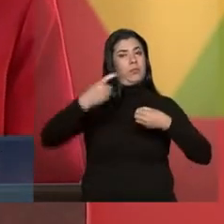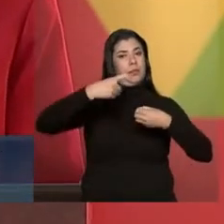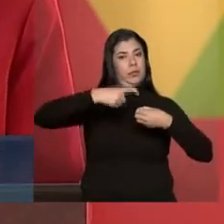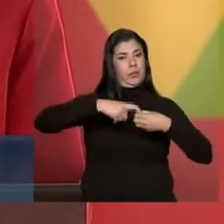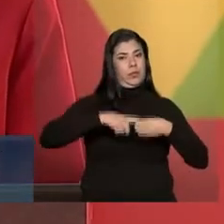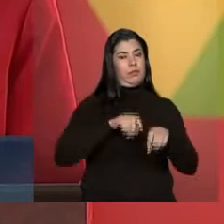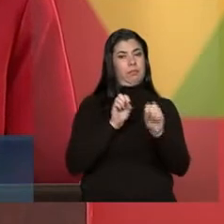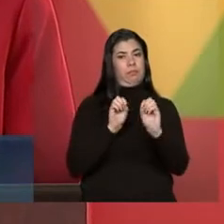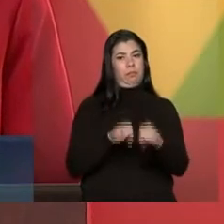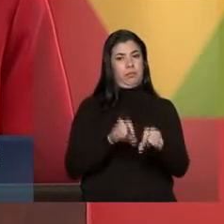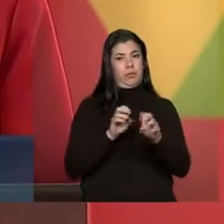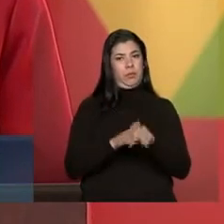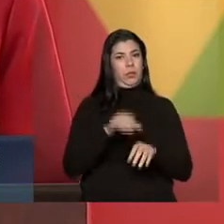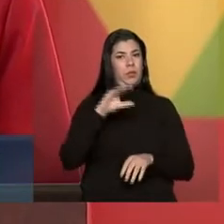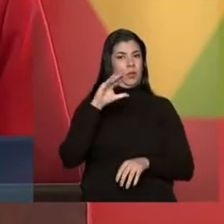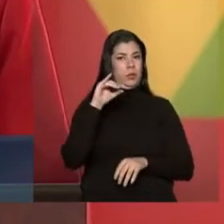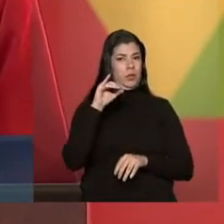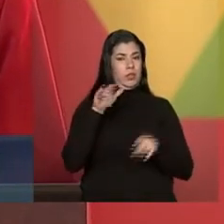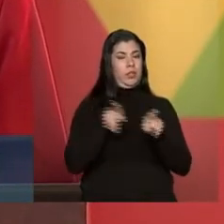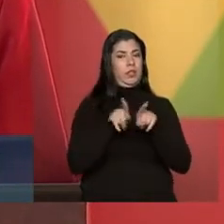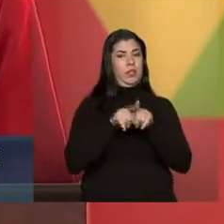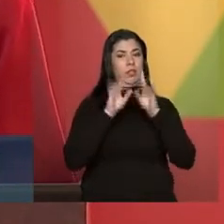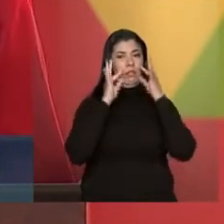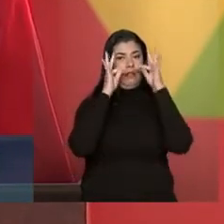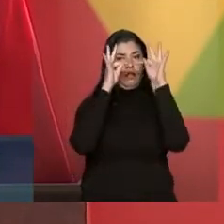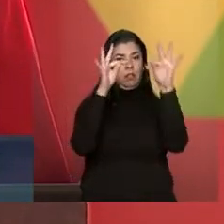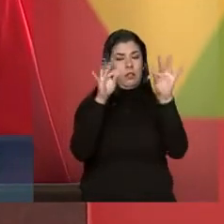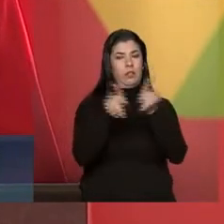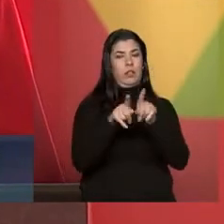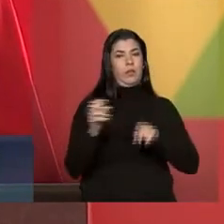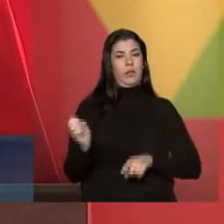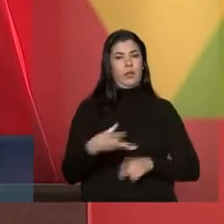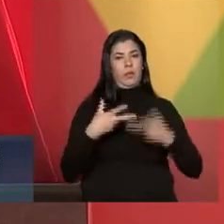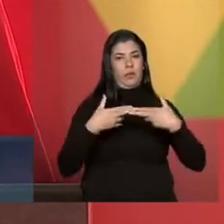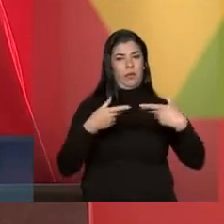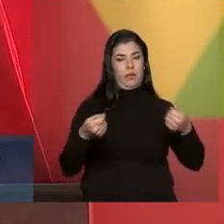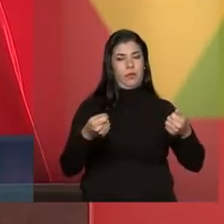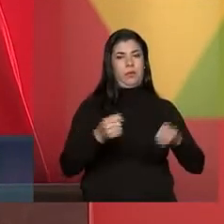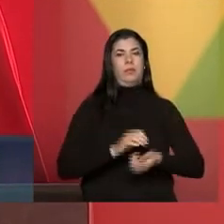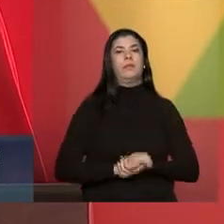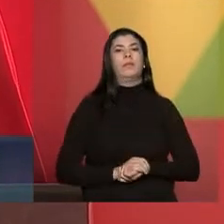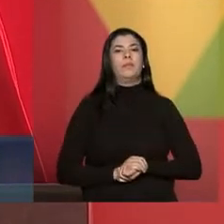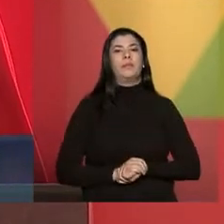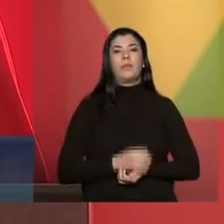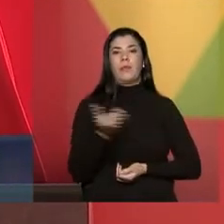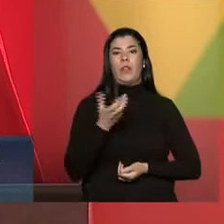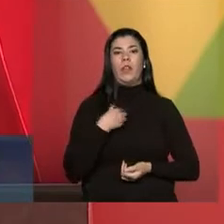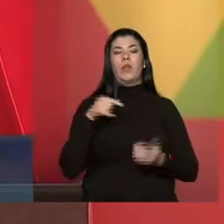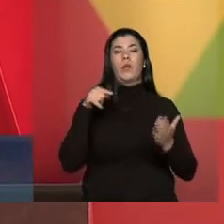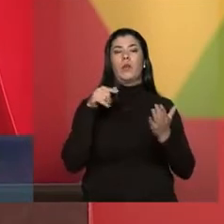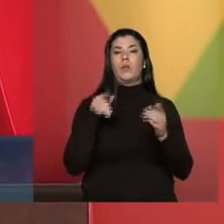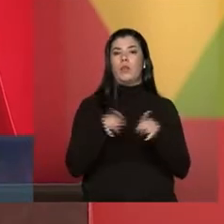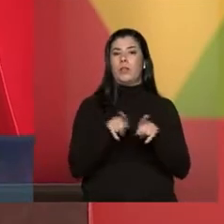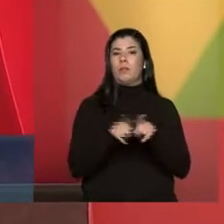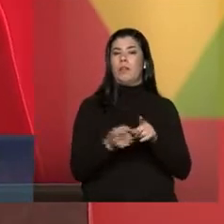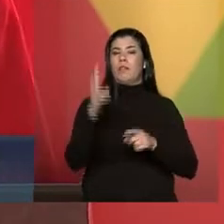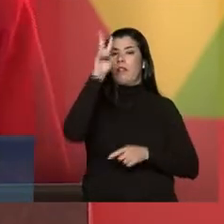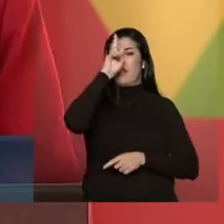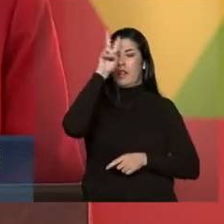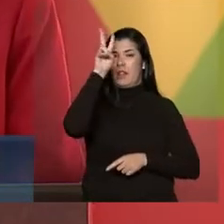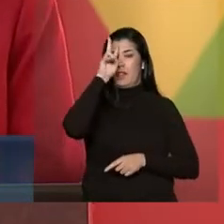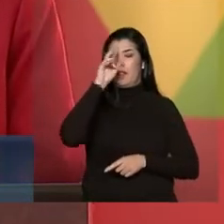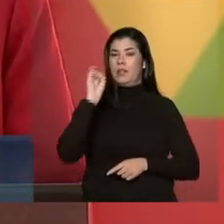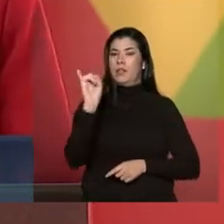em educação, ciência, tecnologia e inovação. Quero, por fim, reiterar